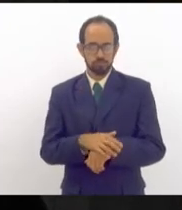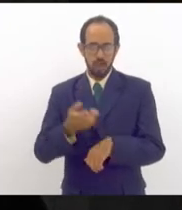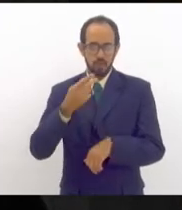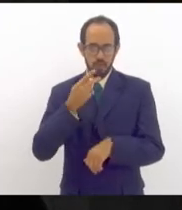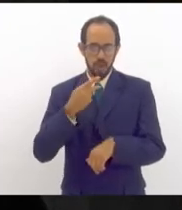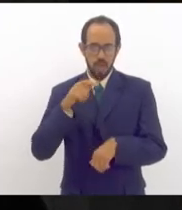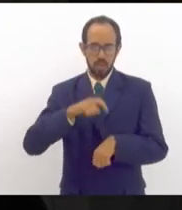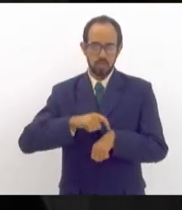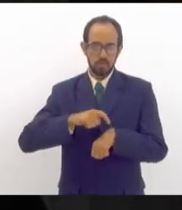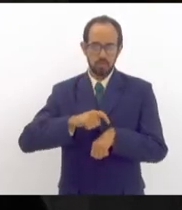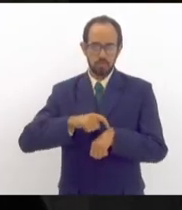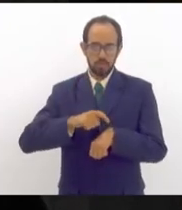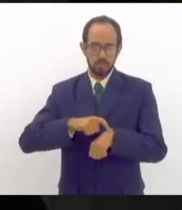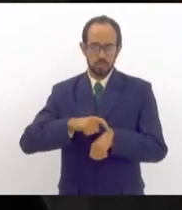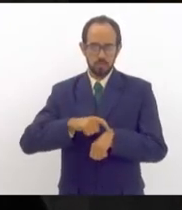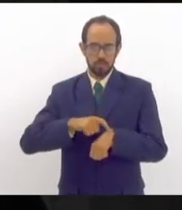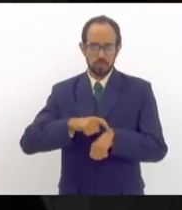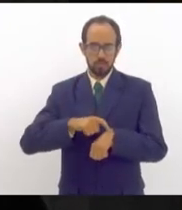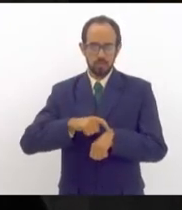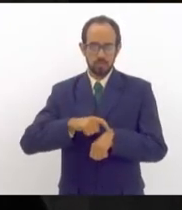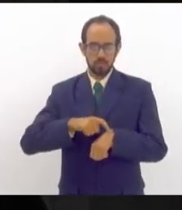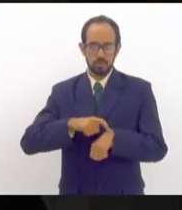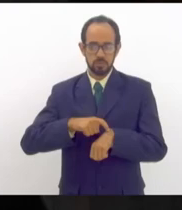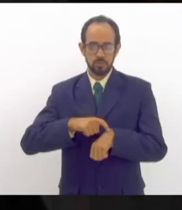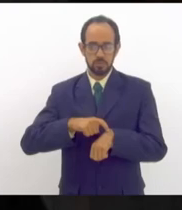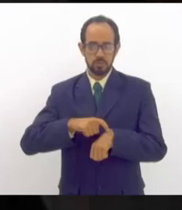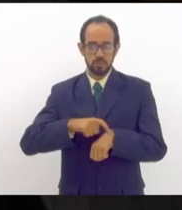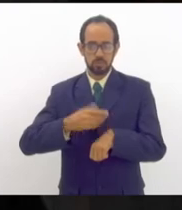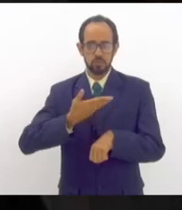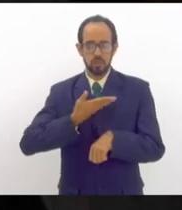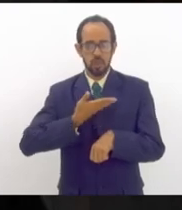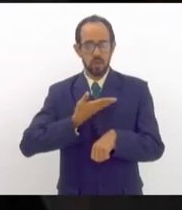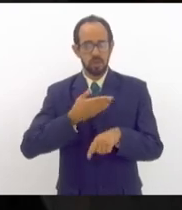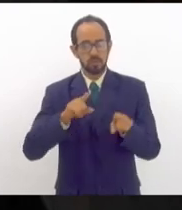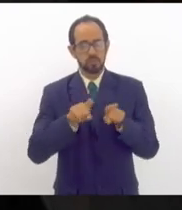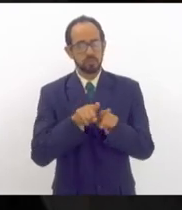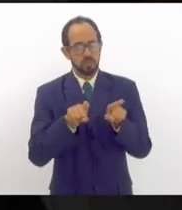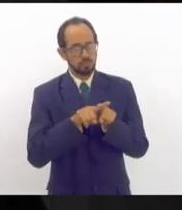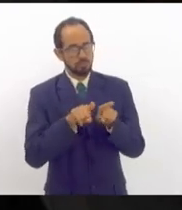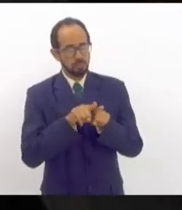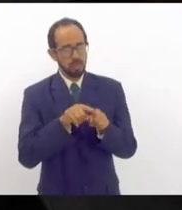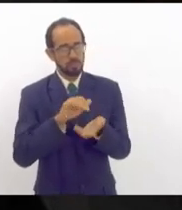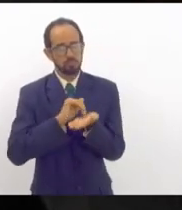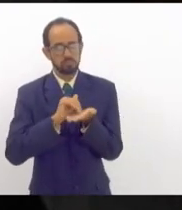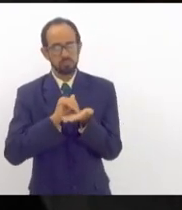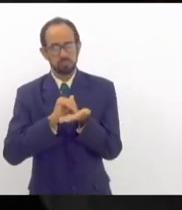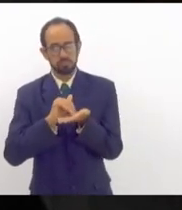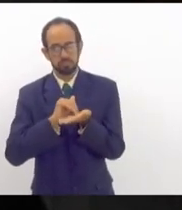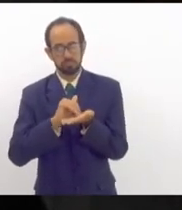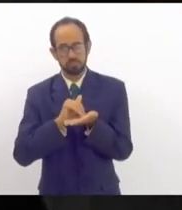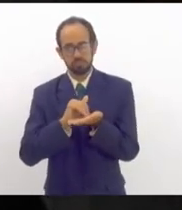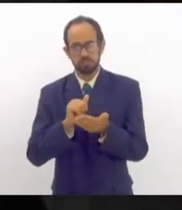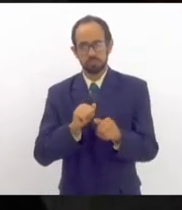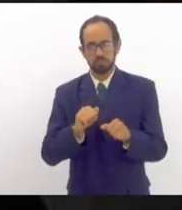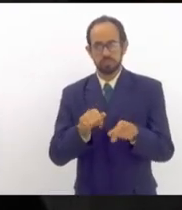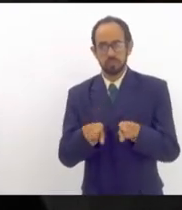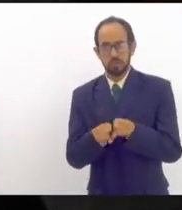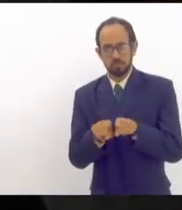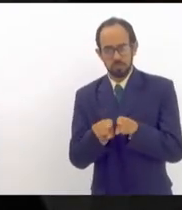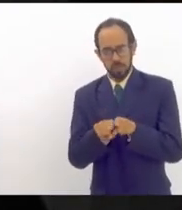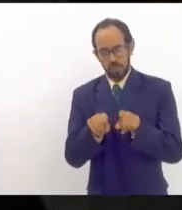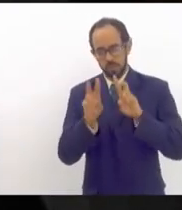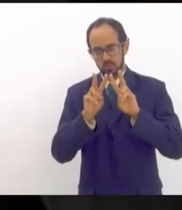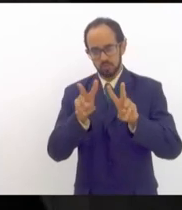nesse período e os colegas também que estão em seus gabinetes que porventura estão nos